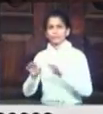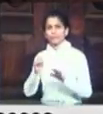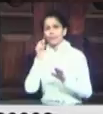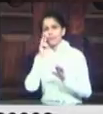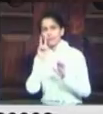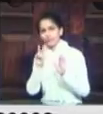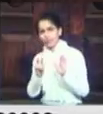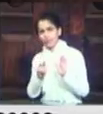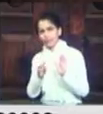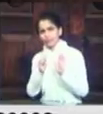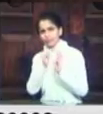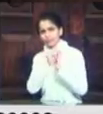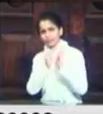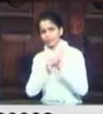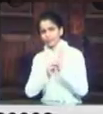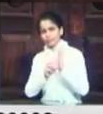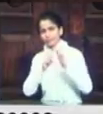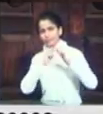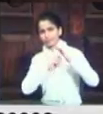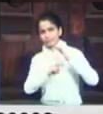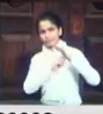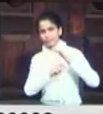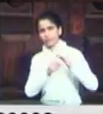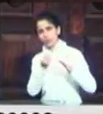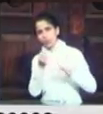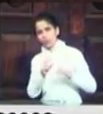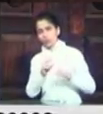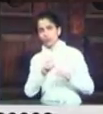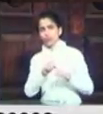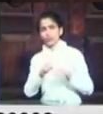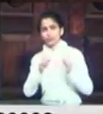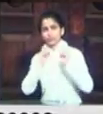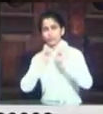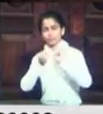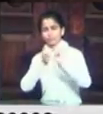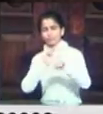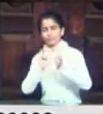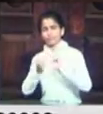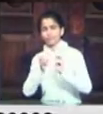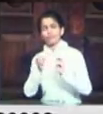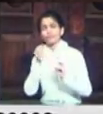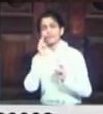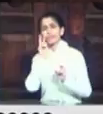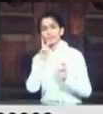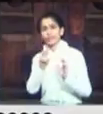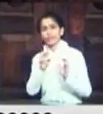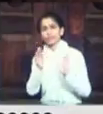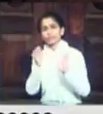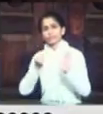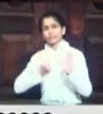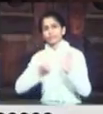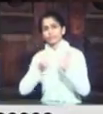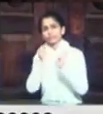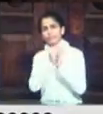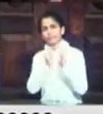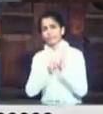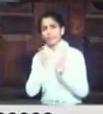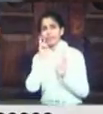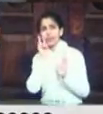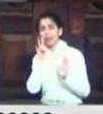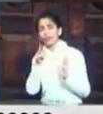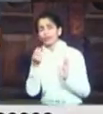balanço do metrô, por exemplo, ou da Supervia, vai encontrar também remessas de lucros para o